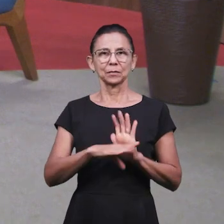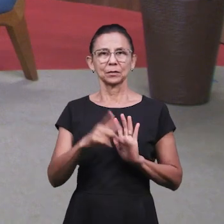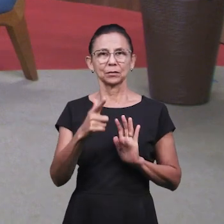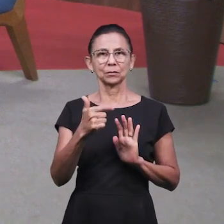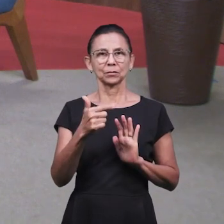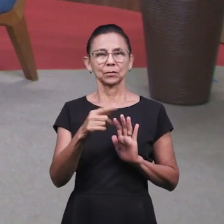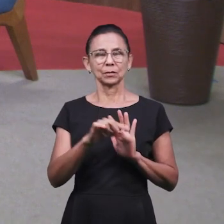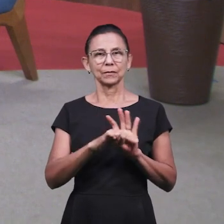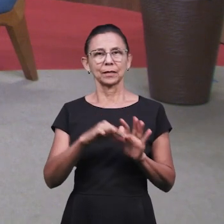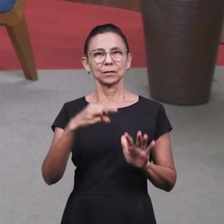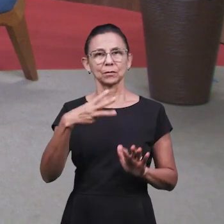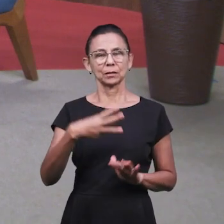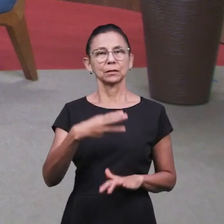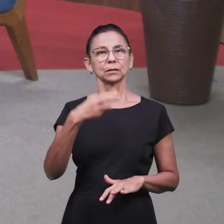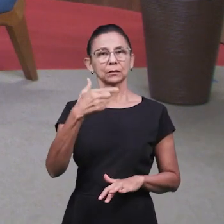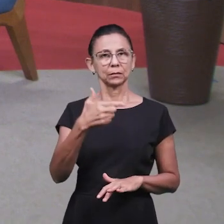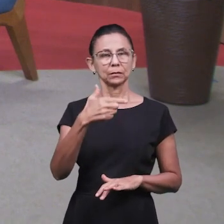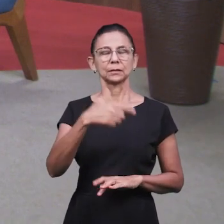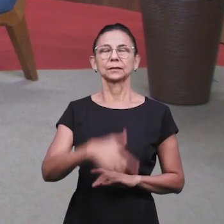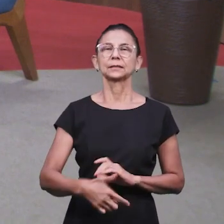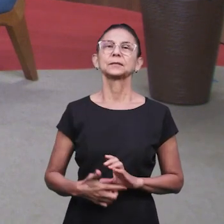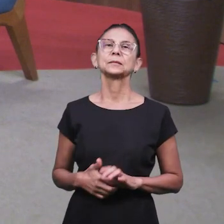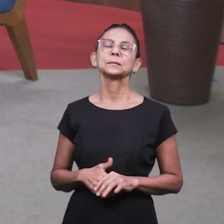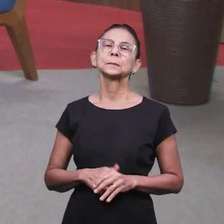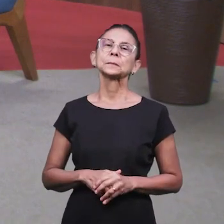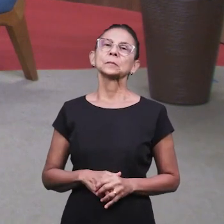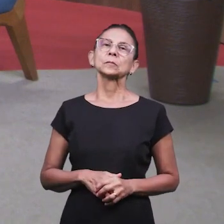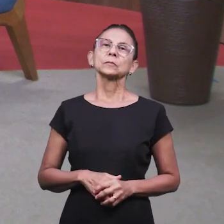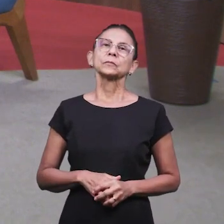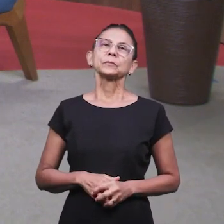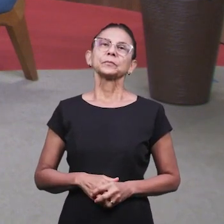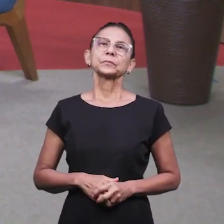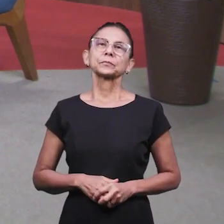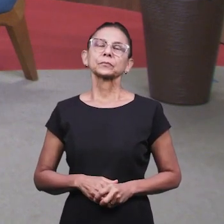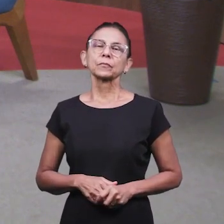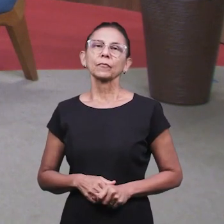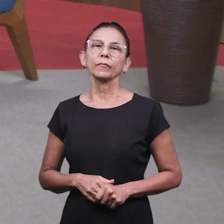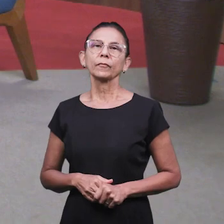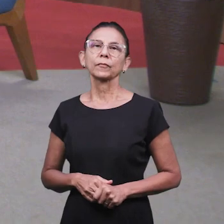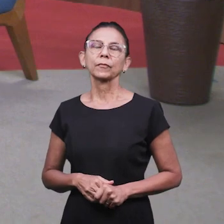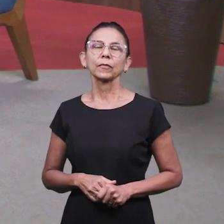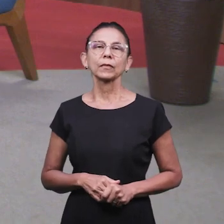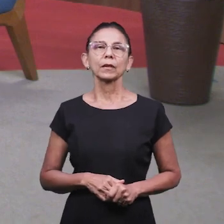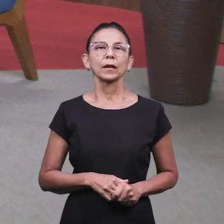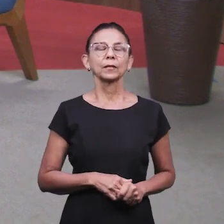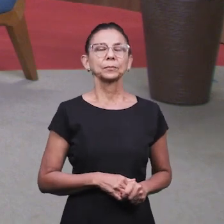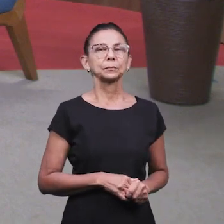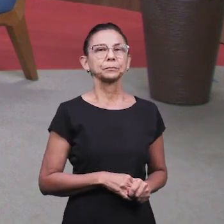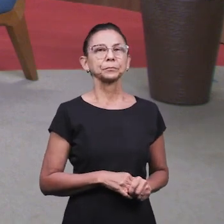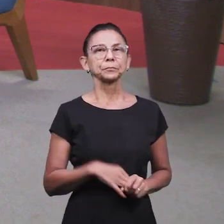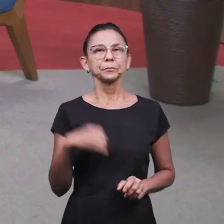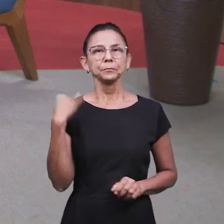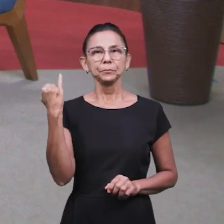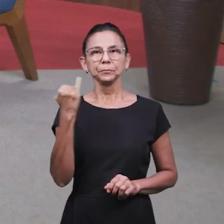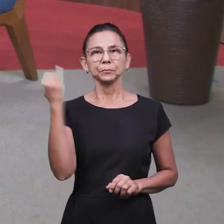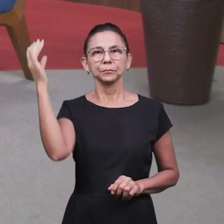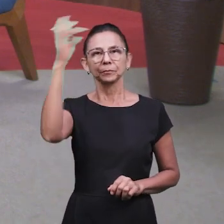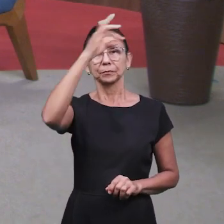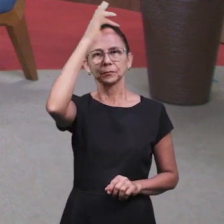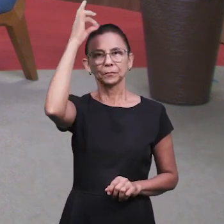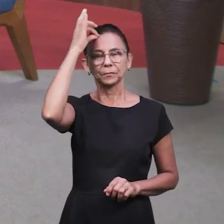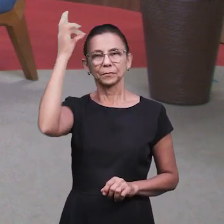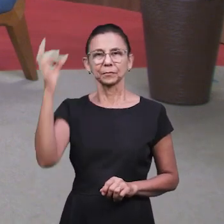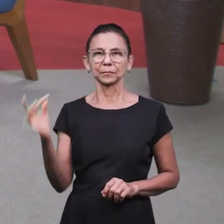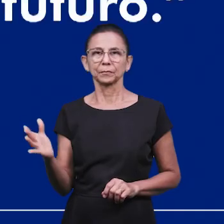Mateus capítulo 12, verso 32, que fala sobre a importância do Espírito